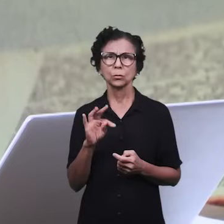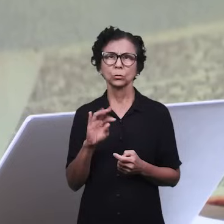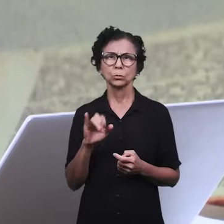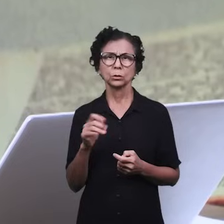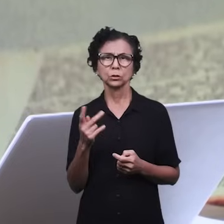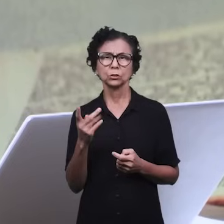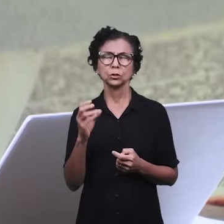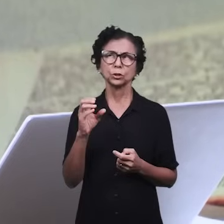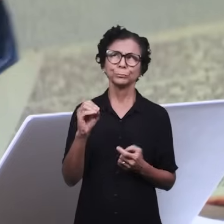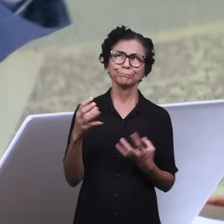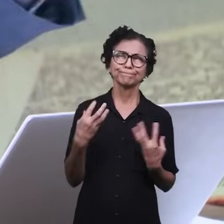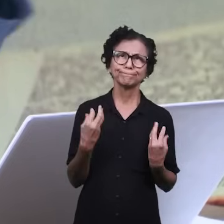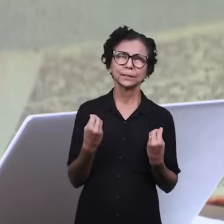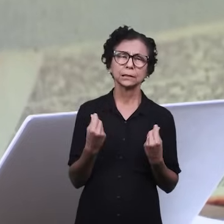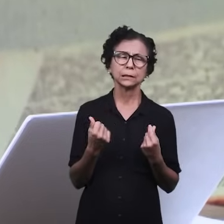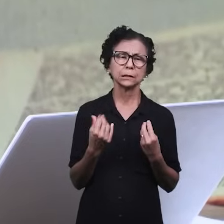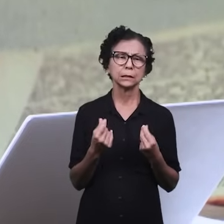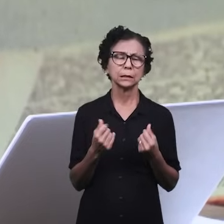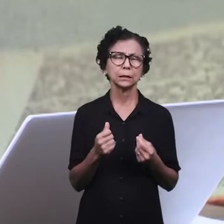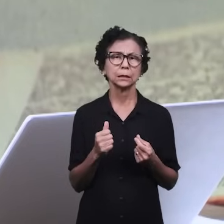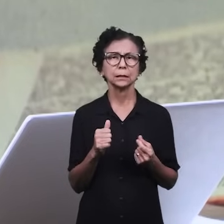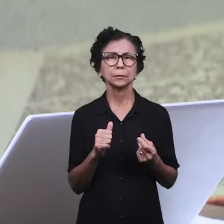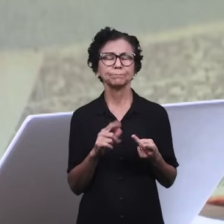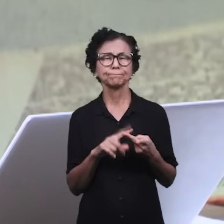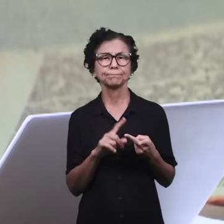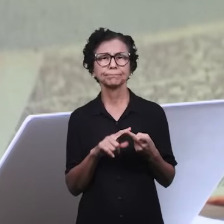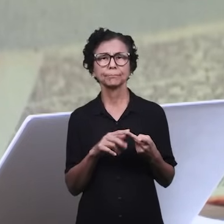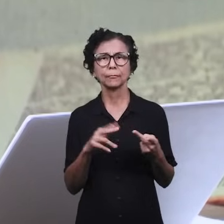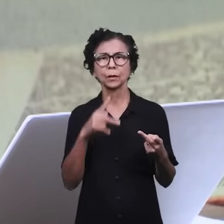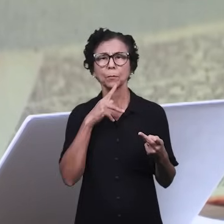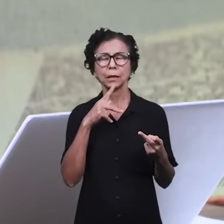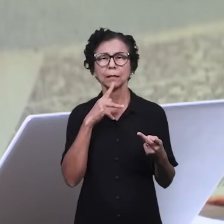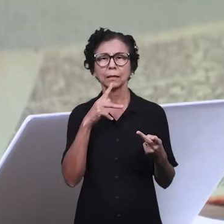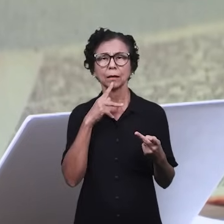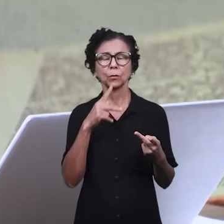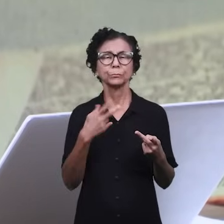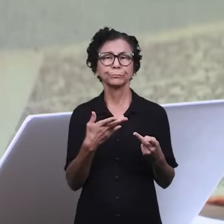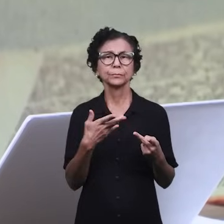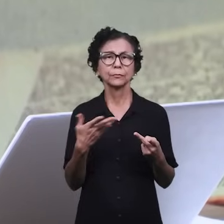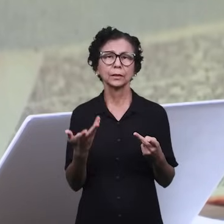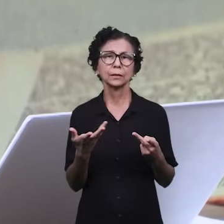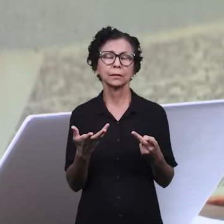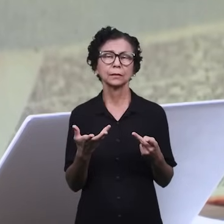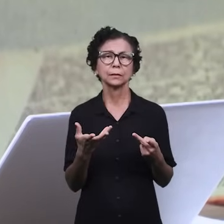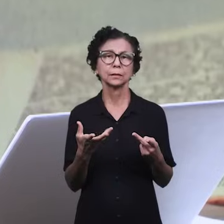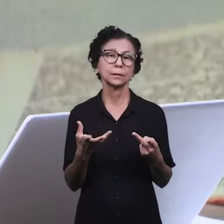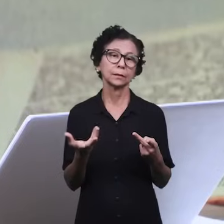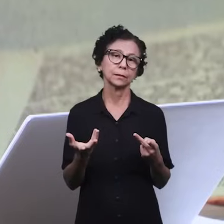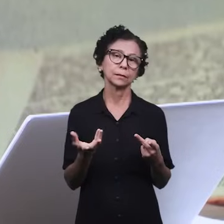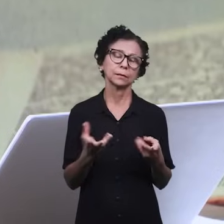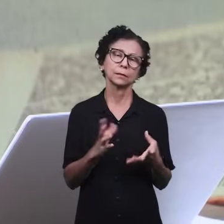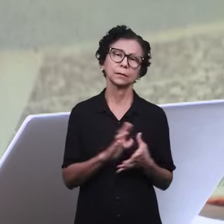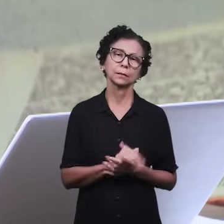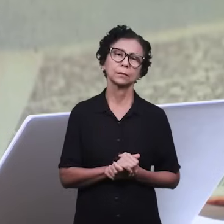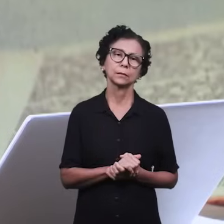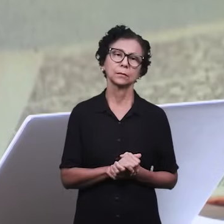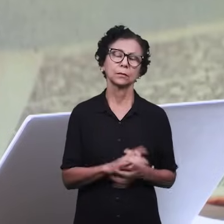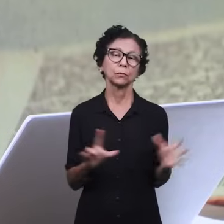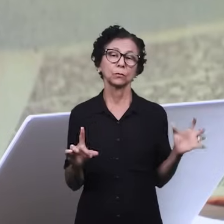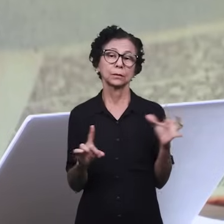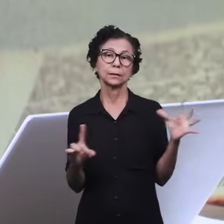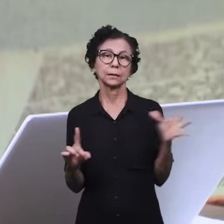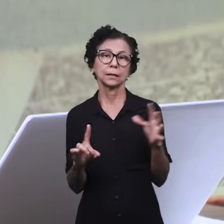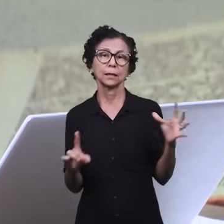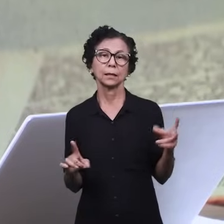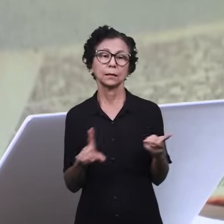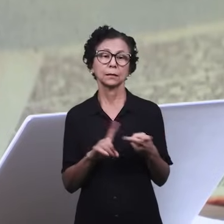não é viável. Até mesmo, já vamos ver naquelas épocas ainda, um pouco antes, né? Quando Tertuliano, ele alegou